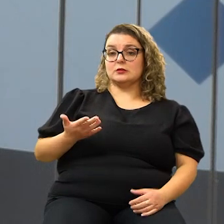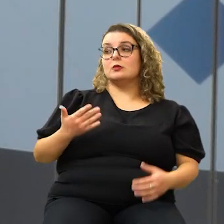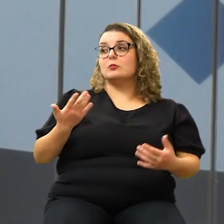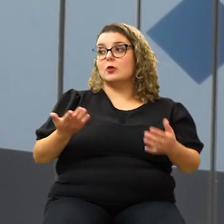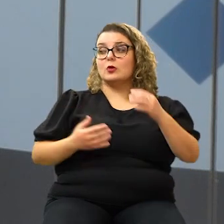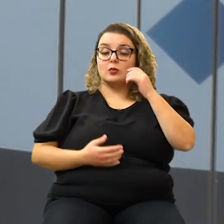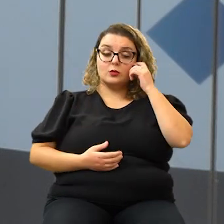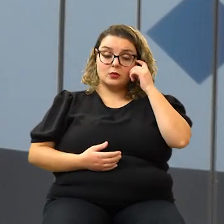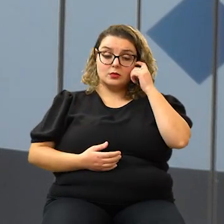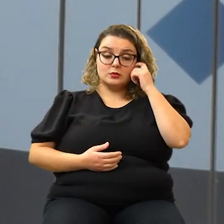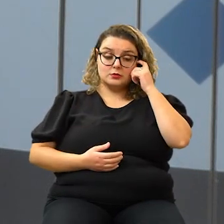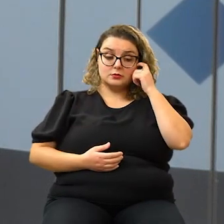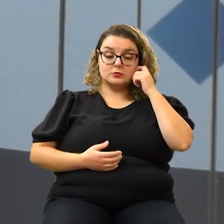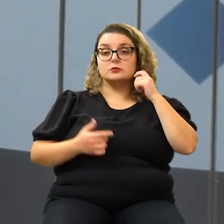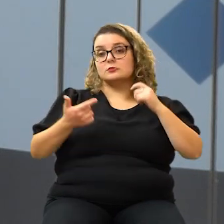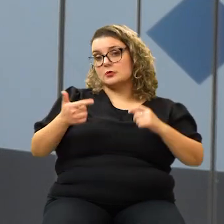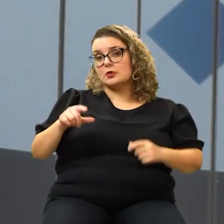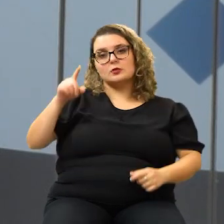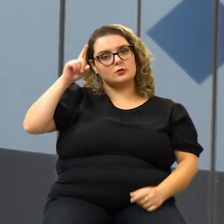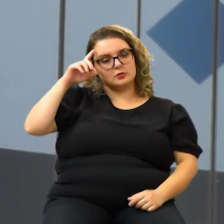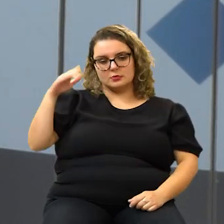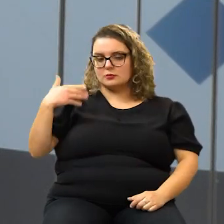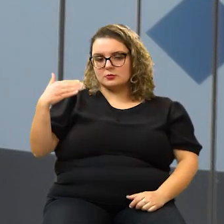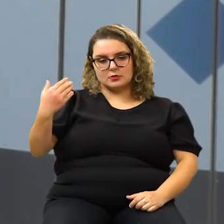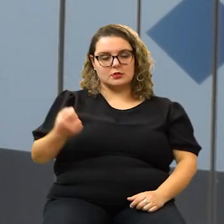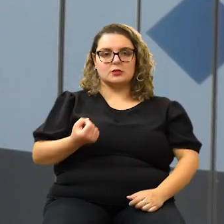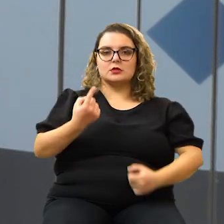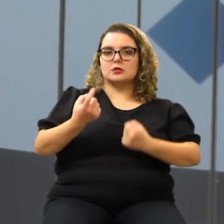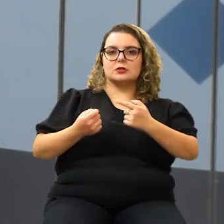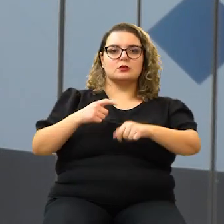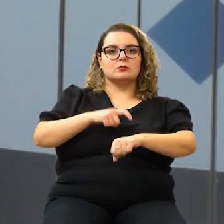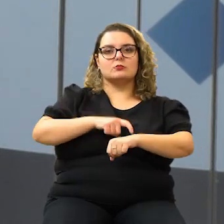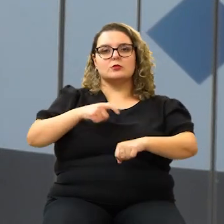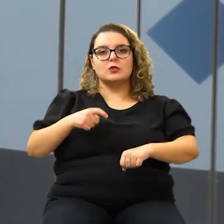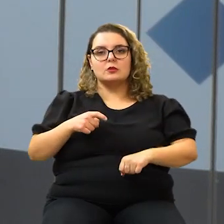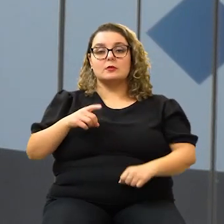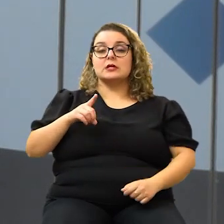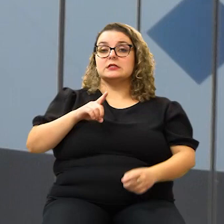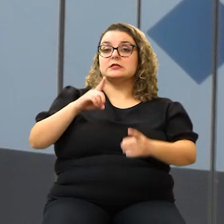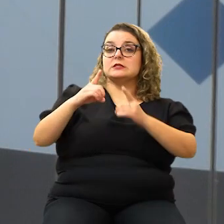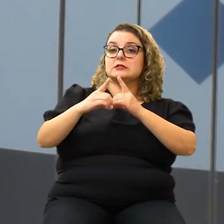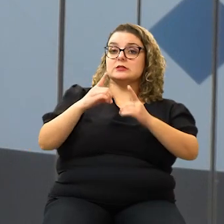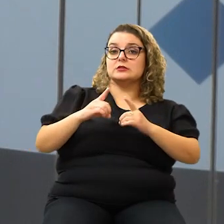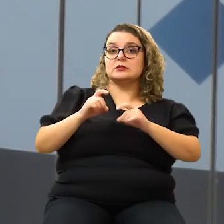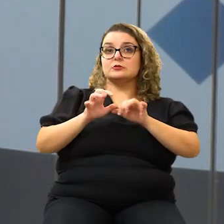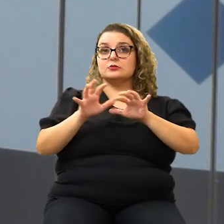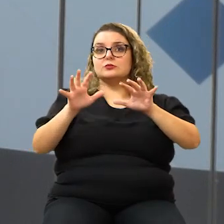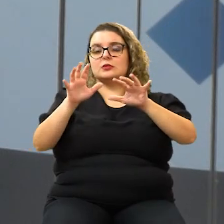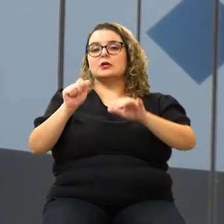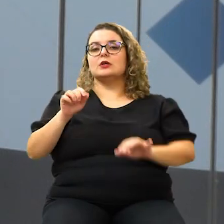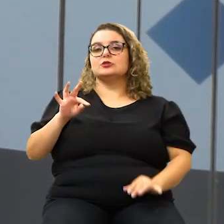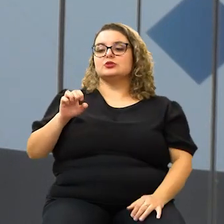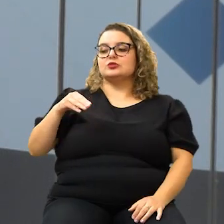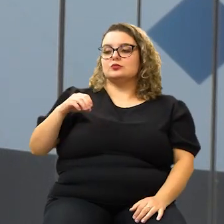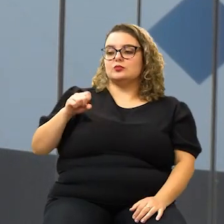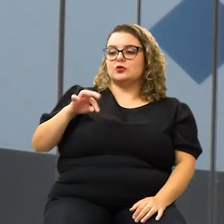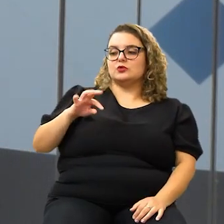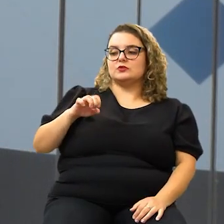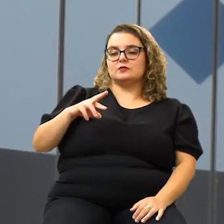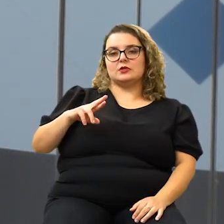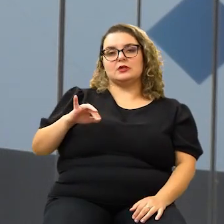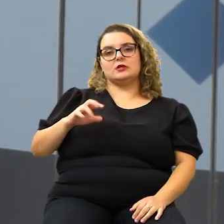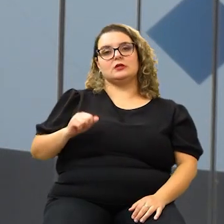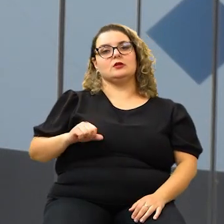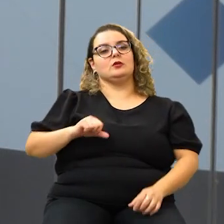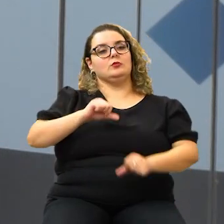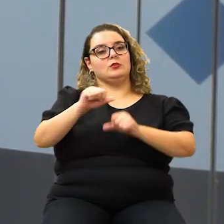Isso persistindo por vários dias até que em algum momento essa dinâmica da atmosfera consegue mudar e romper esse